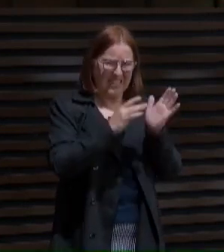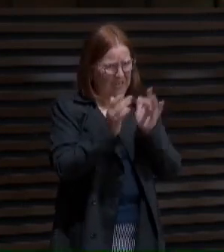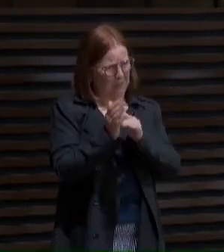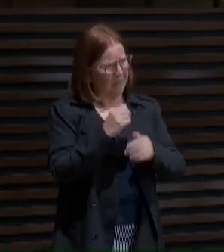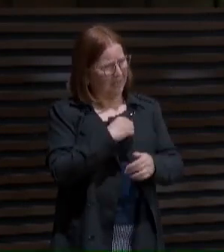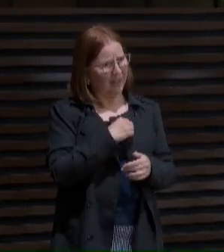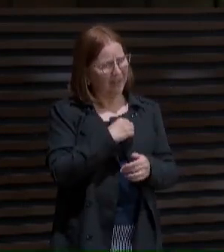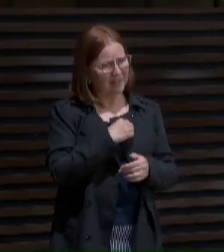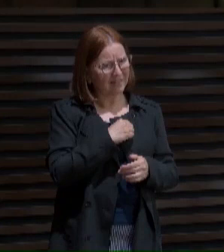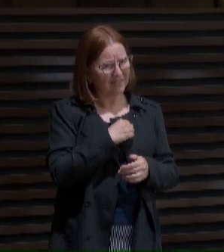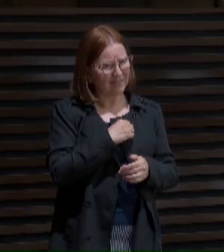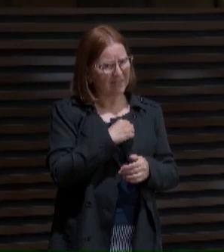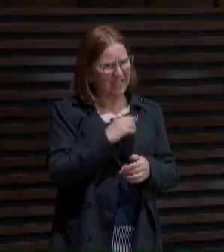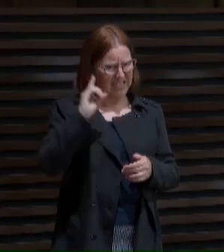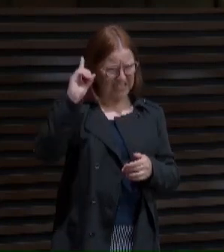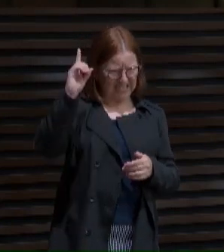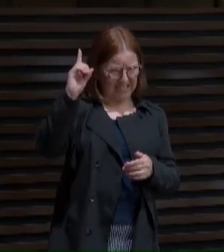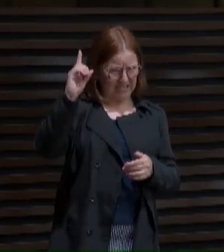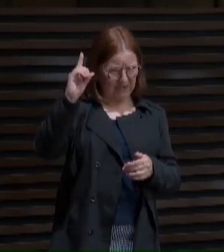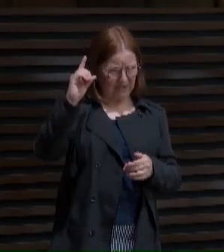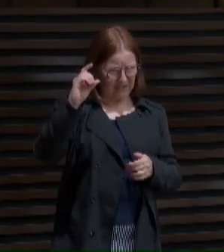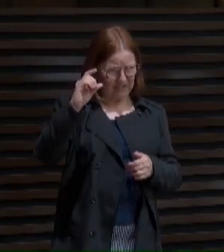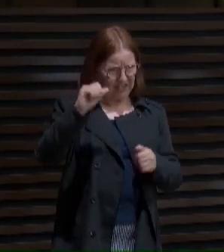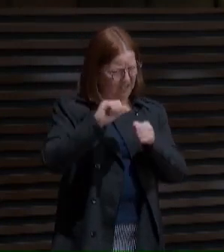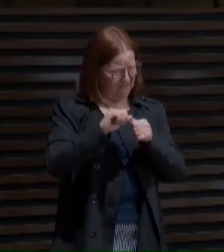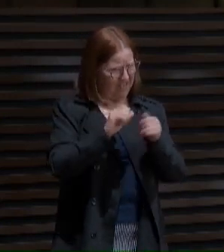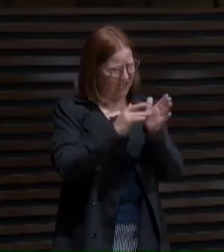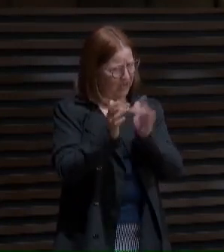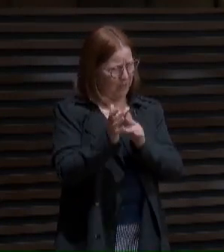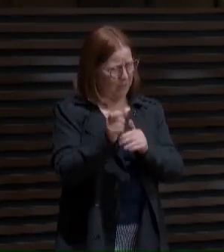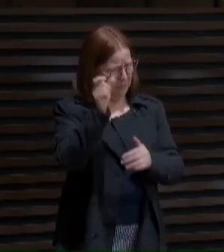que Deus tornou Jesus Cristo um pecador?